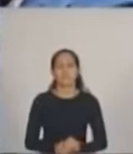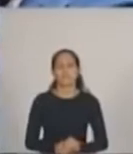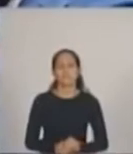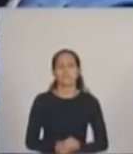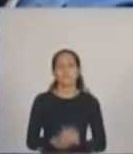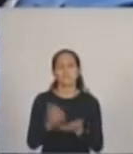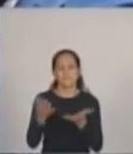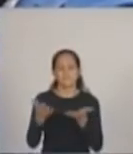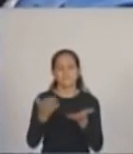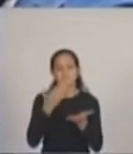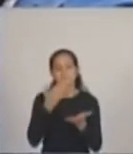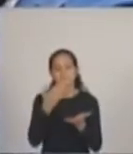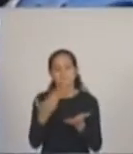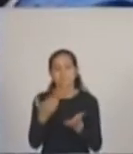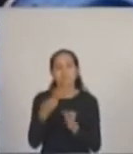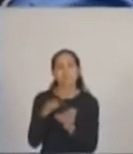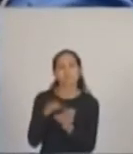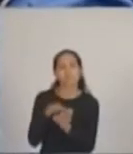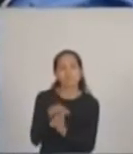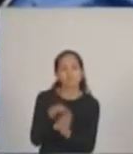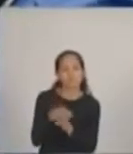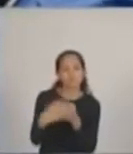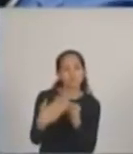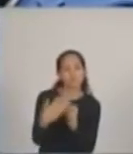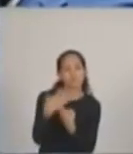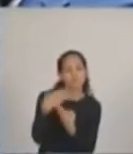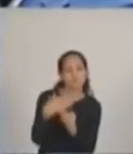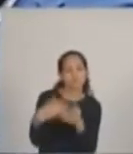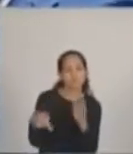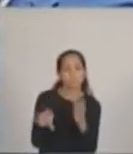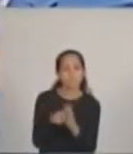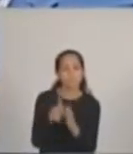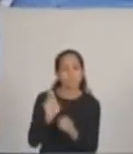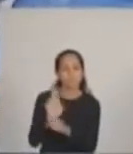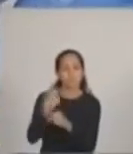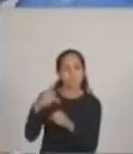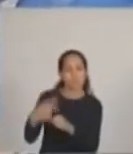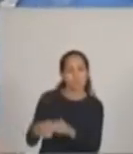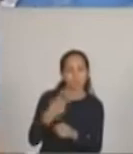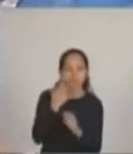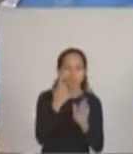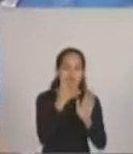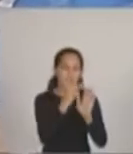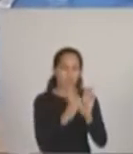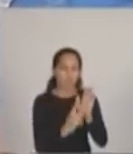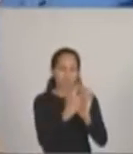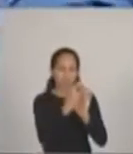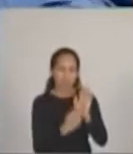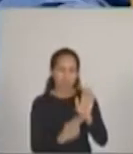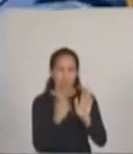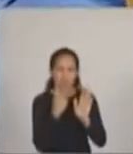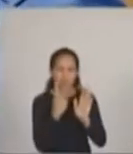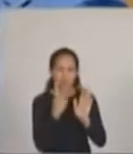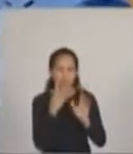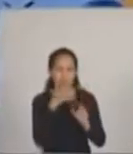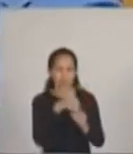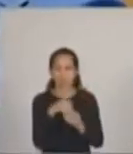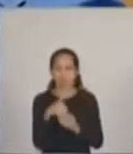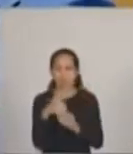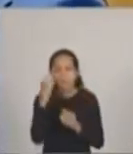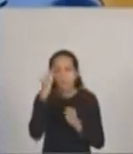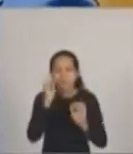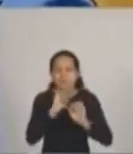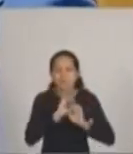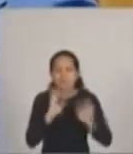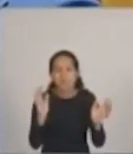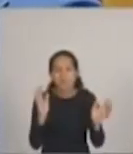a orientação da Procuradoria da Casa, tendo em vista que o relator falou que não está fazendo votação pelo... Eu preciso entender,